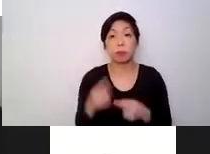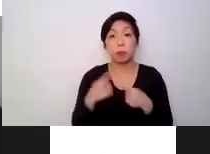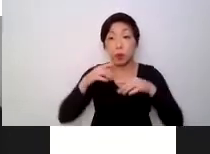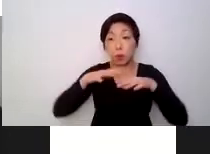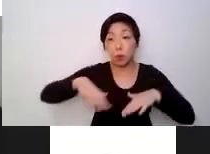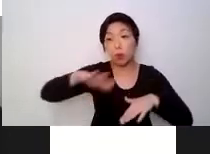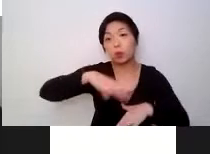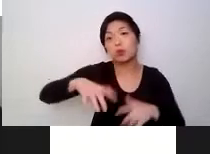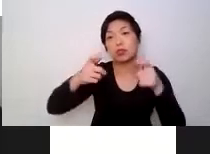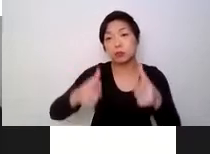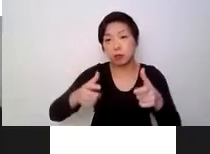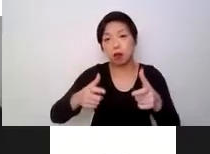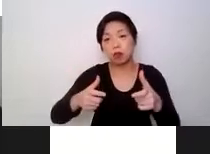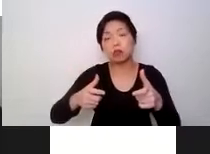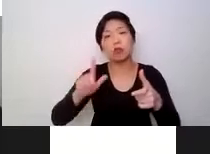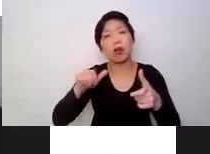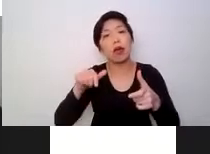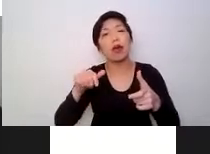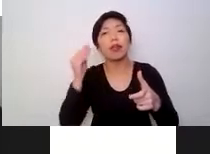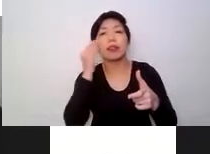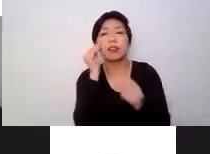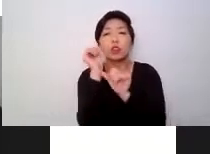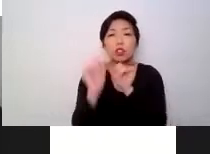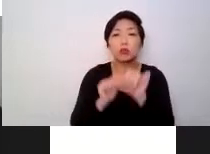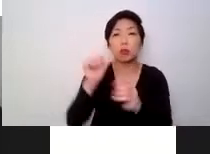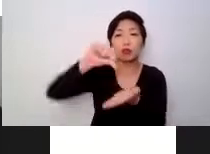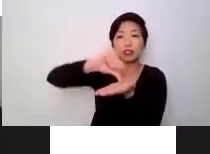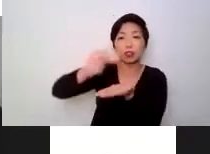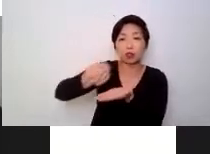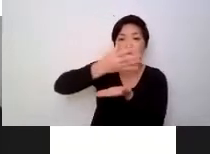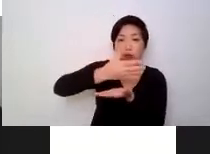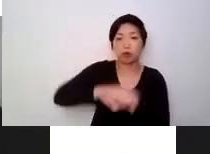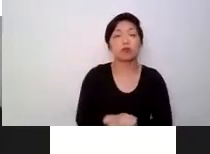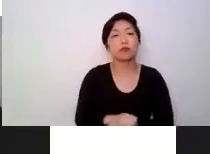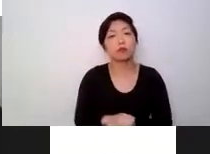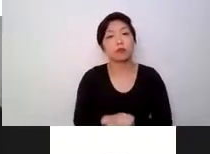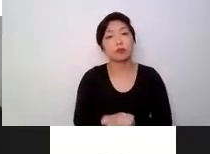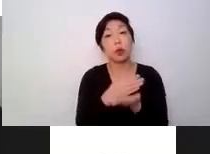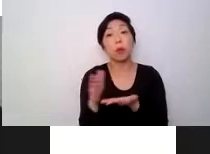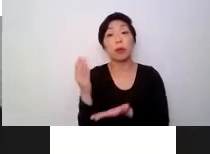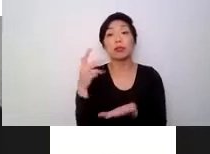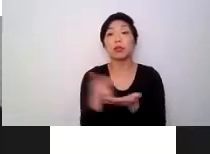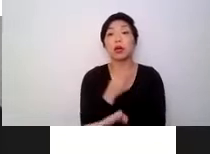o próximo centro, né. Então, é um espaço onde vão começar a acontecer usos